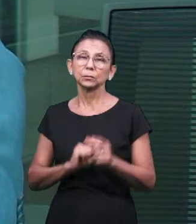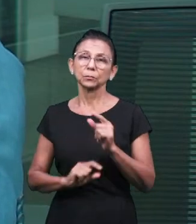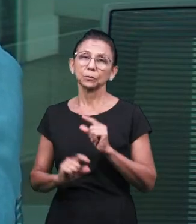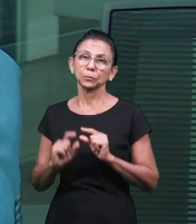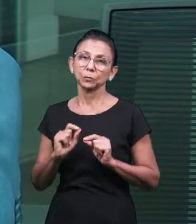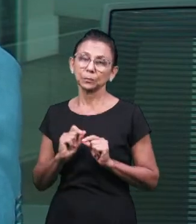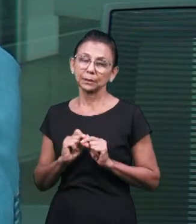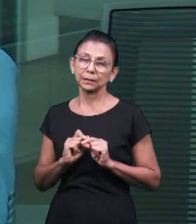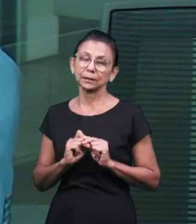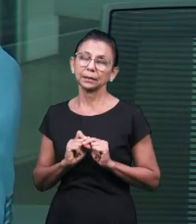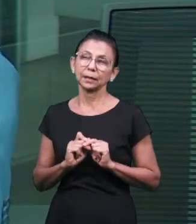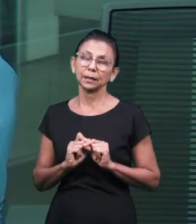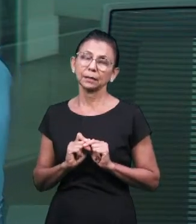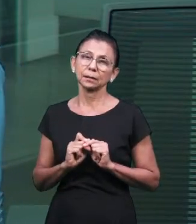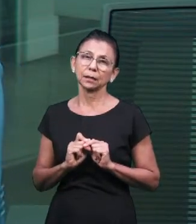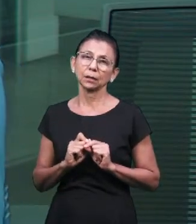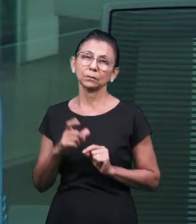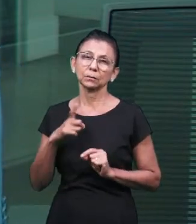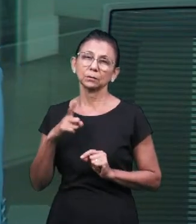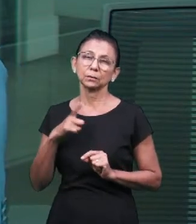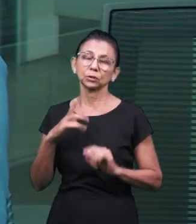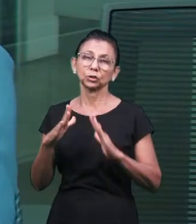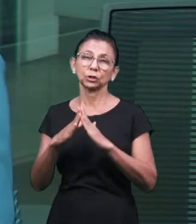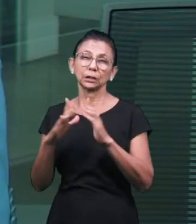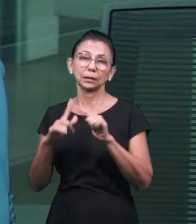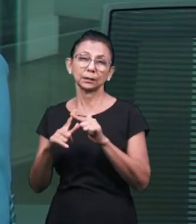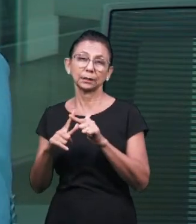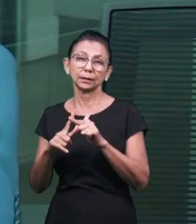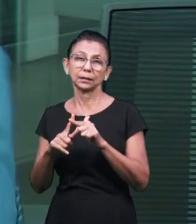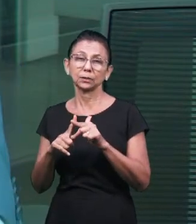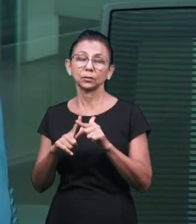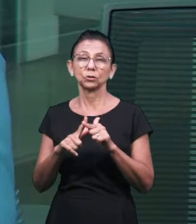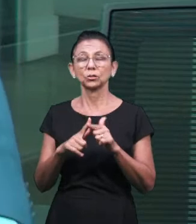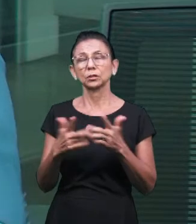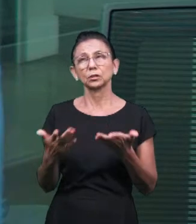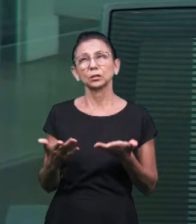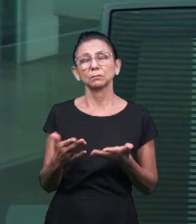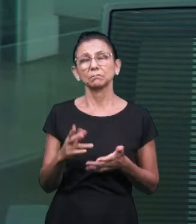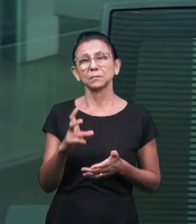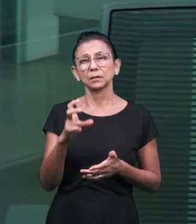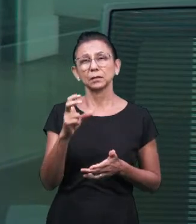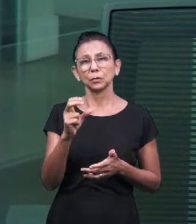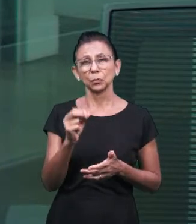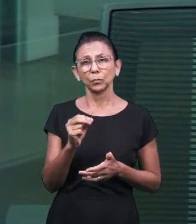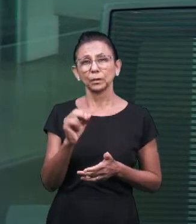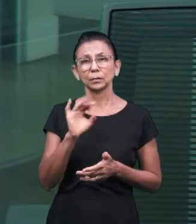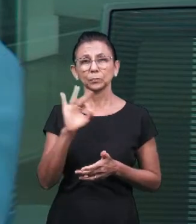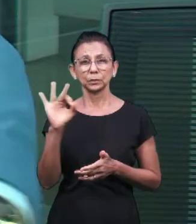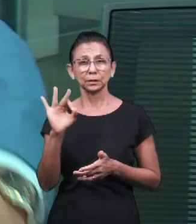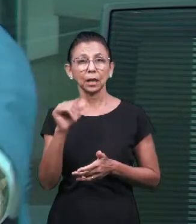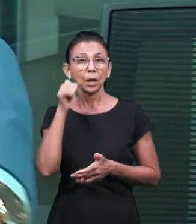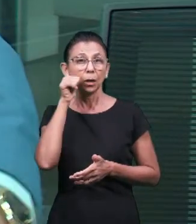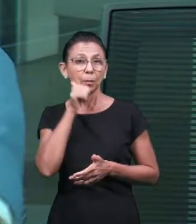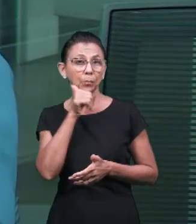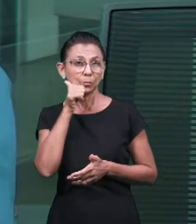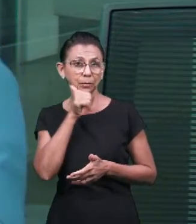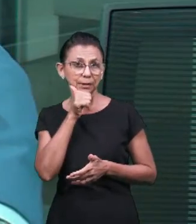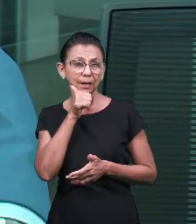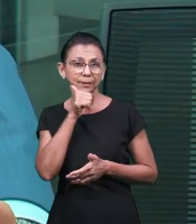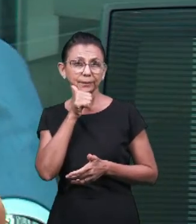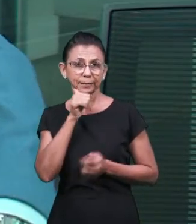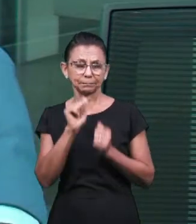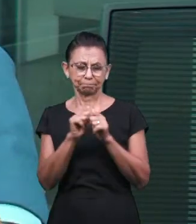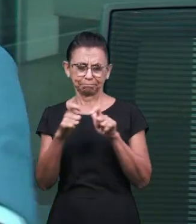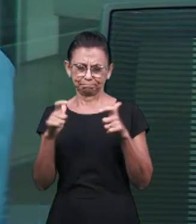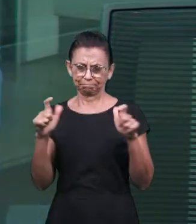tinha igrejas, por exemplo, onde você tinha 60%, mais de 50% da igreja era de senhoras, entendeu? Então, elas tinham isso,